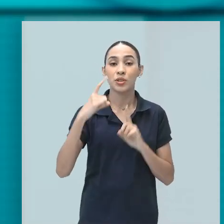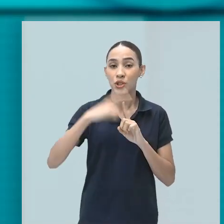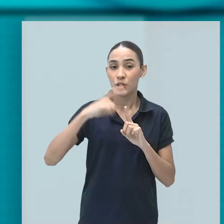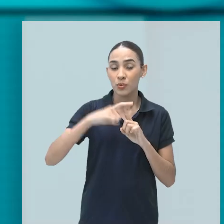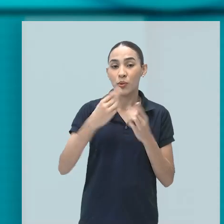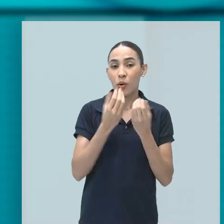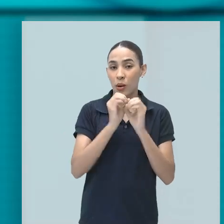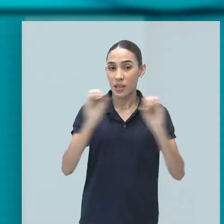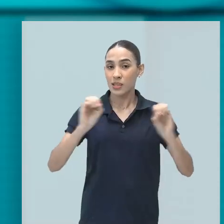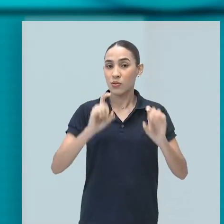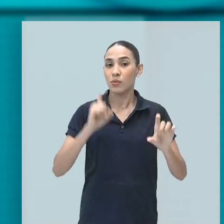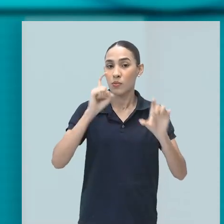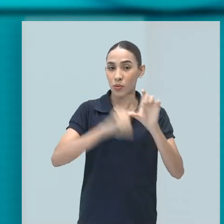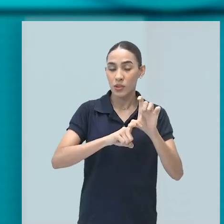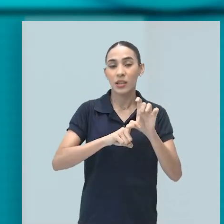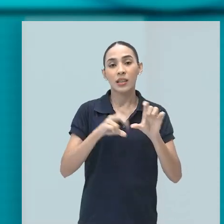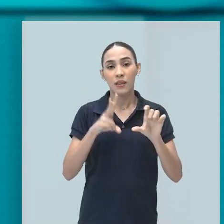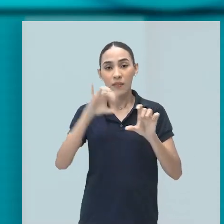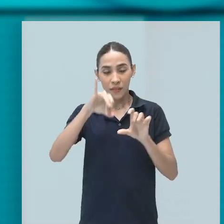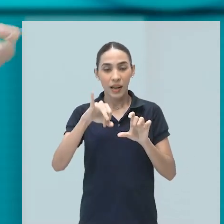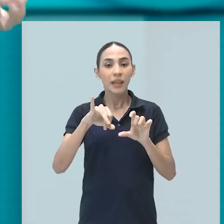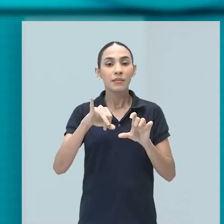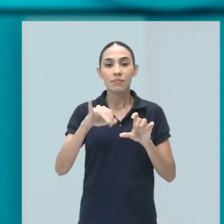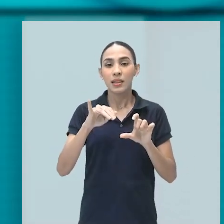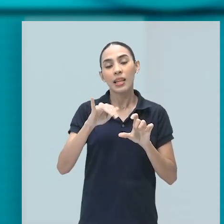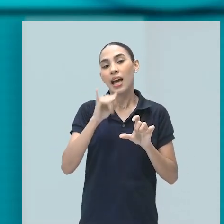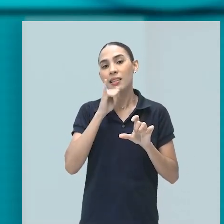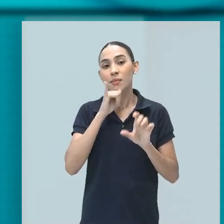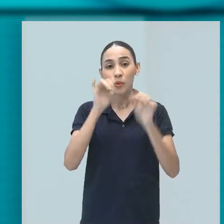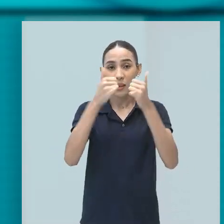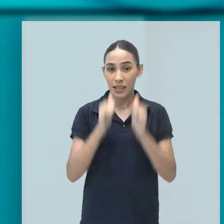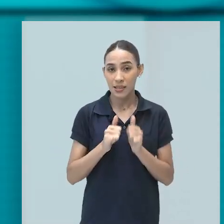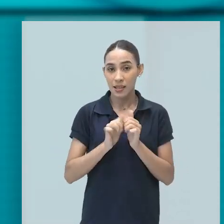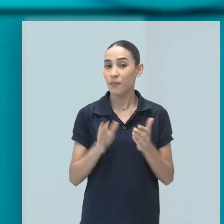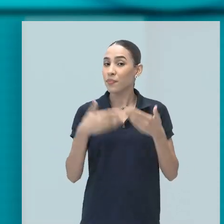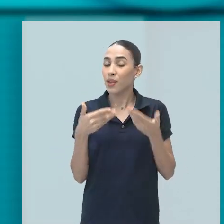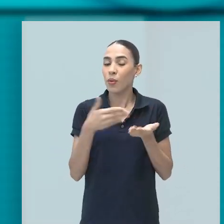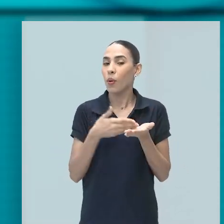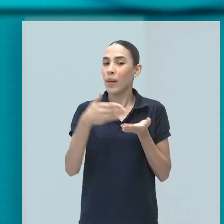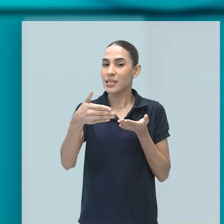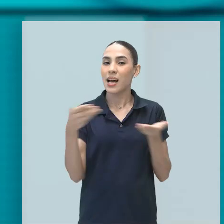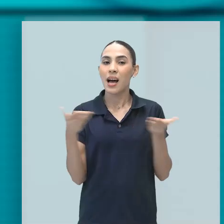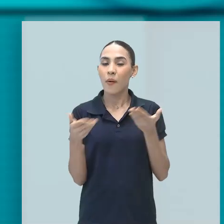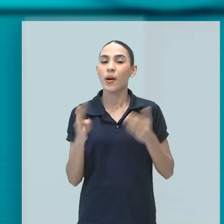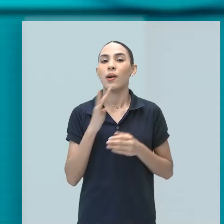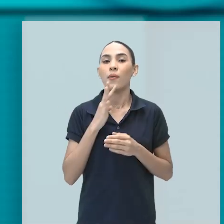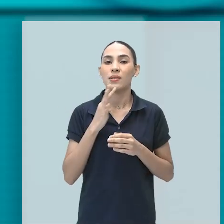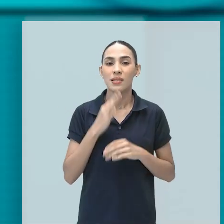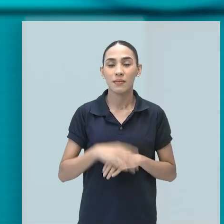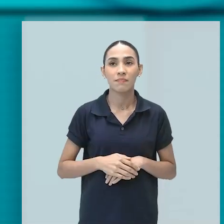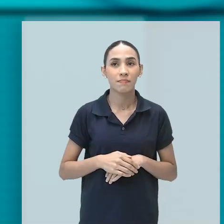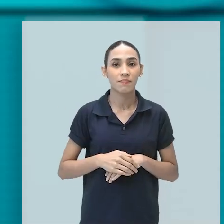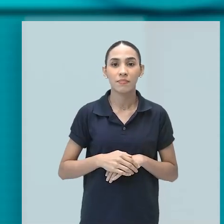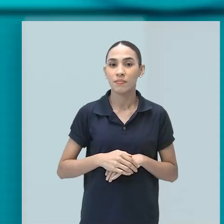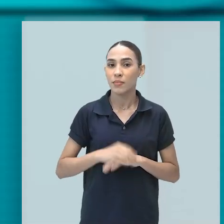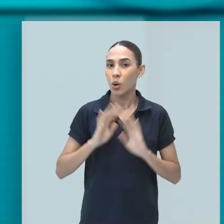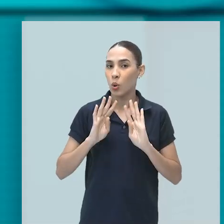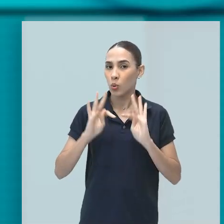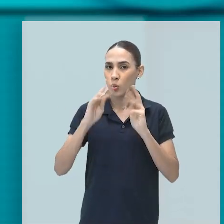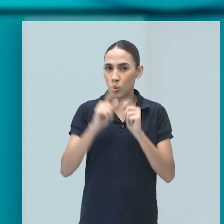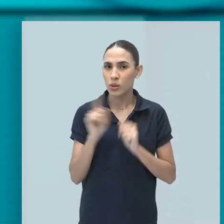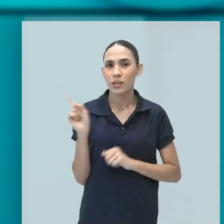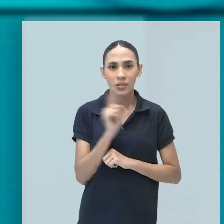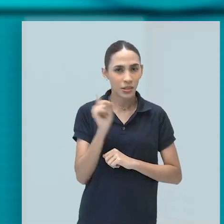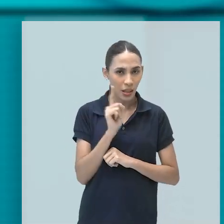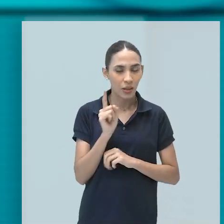as orações subordinadas vão introduzir. Então, a gente vai começar a conhecer, não vamos dar conta de todas agora